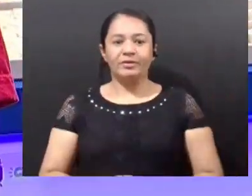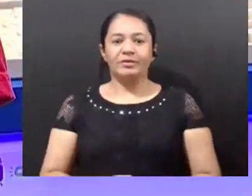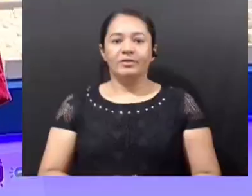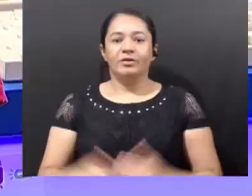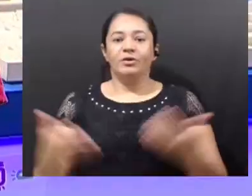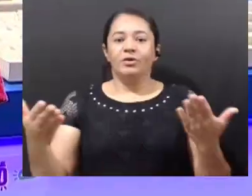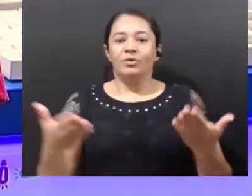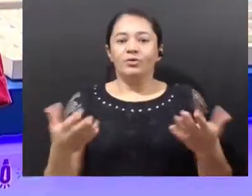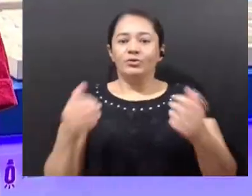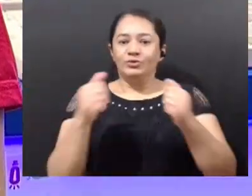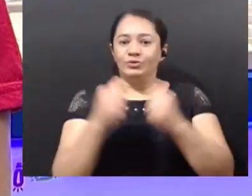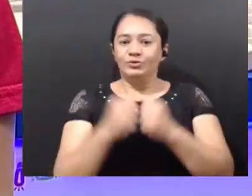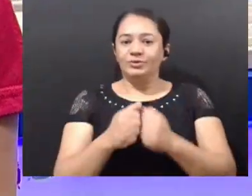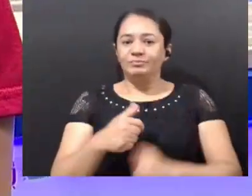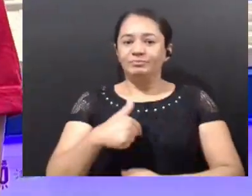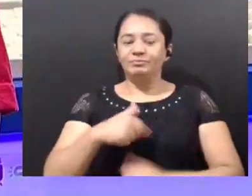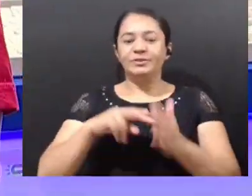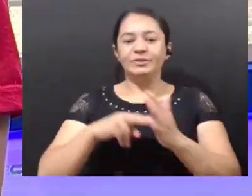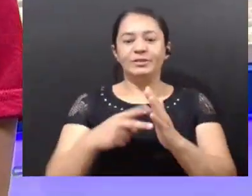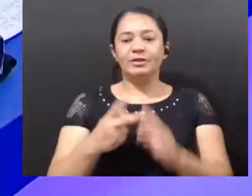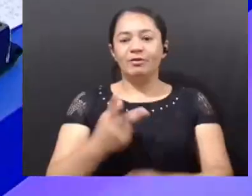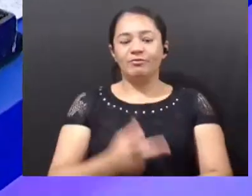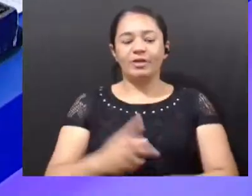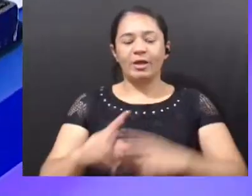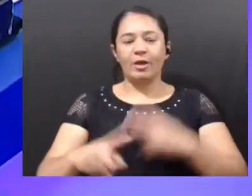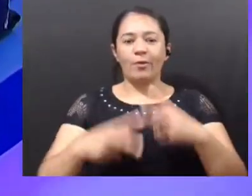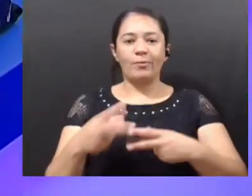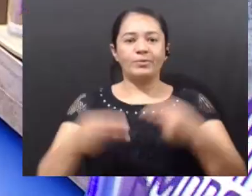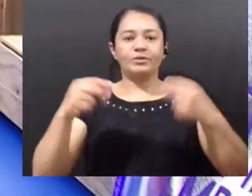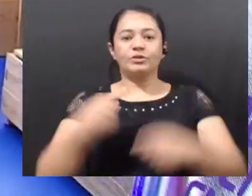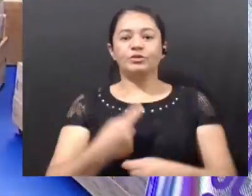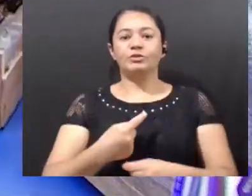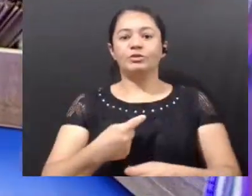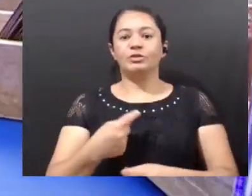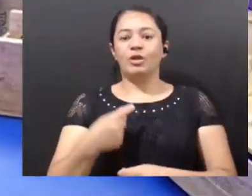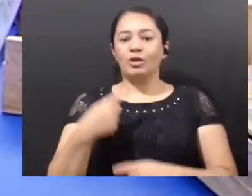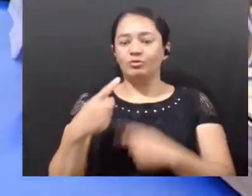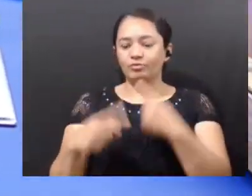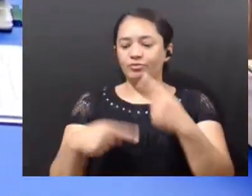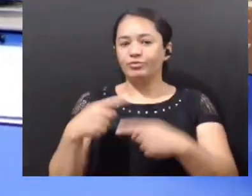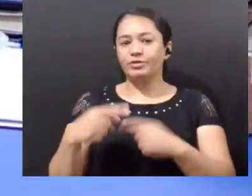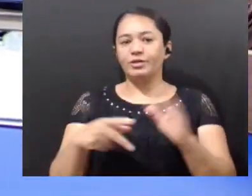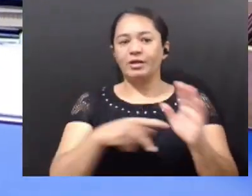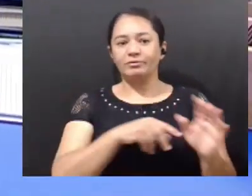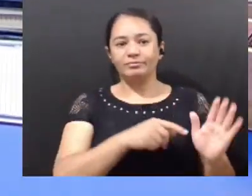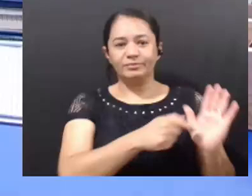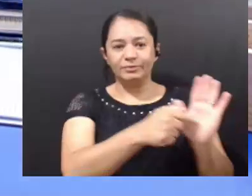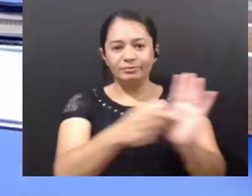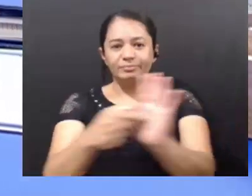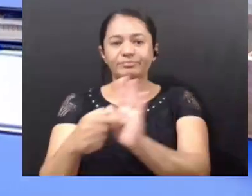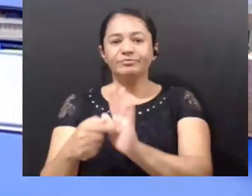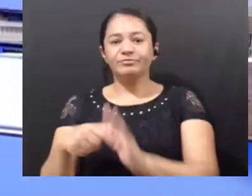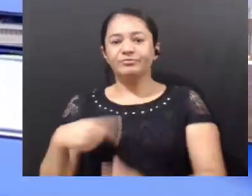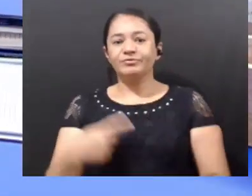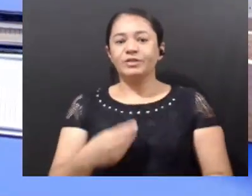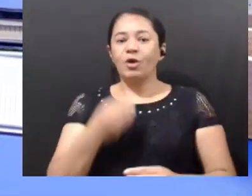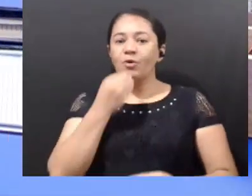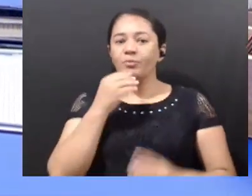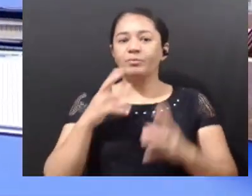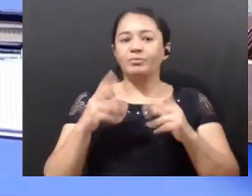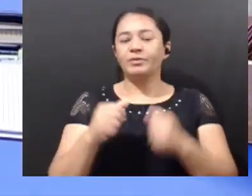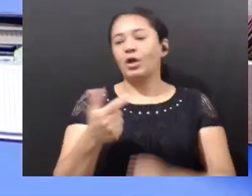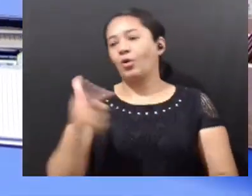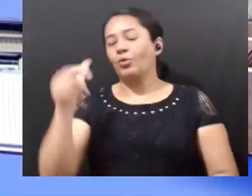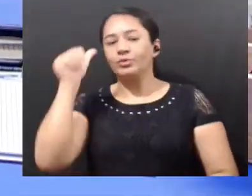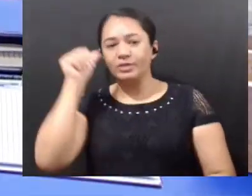um presente, porque a gente vai fazer um rodízio também dessas expositoras, então a gente vai dar oportunidade para outras mulheres mostrar